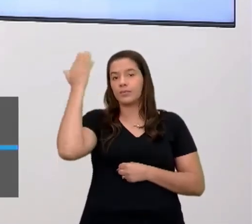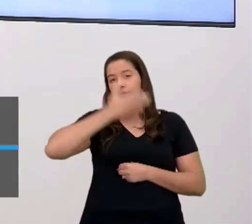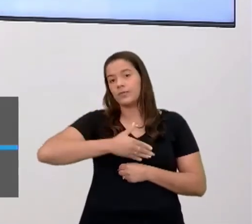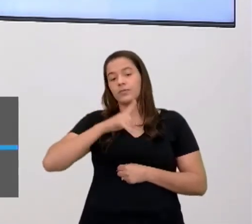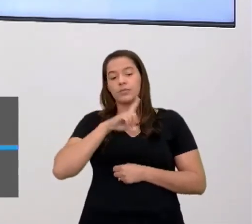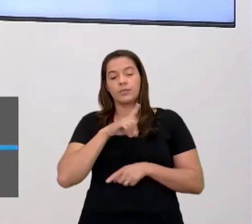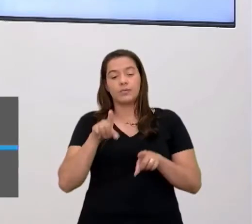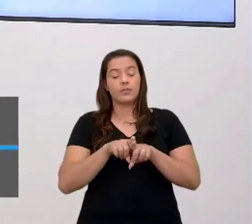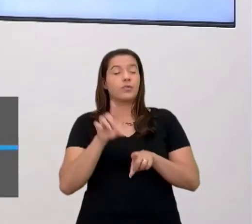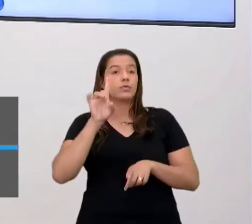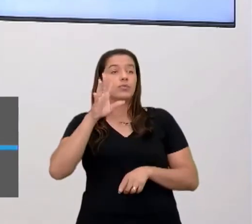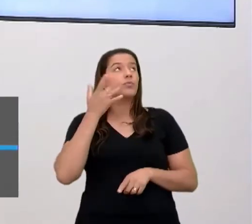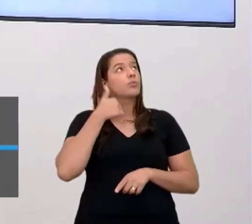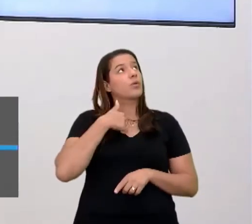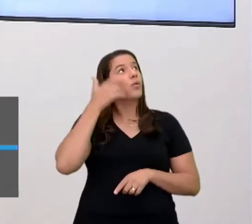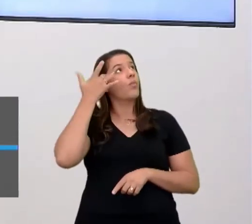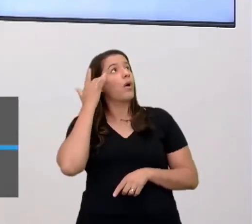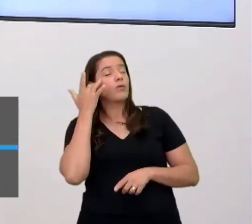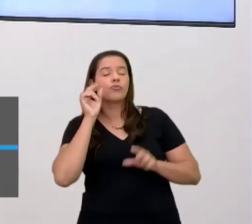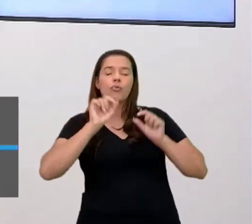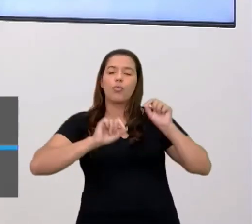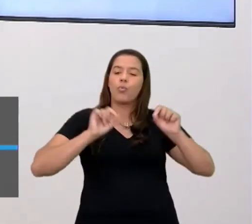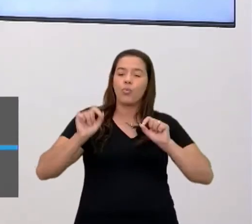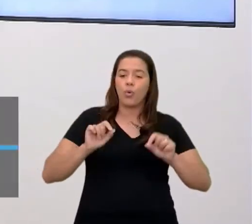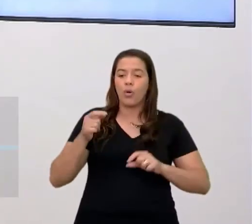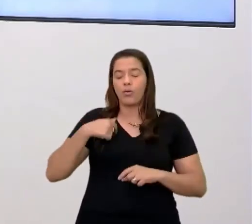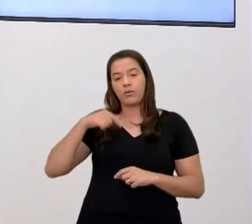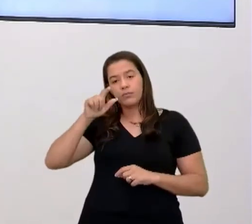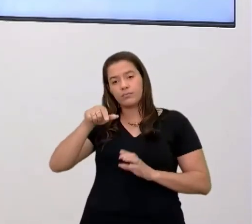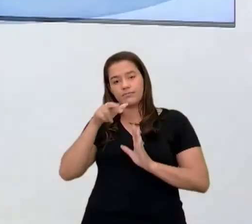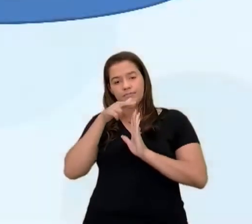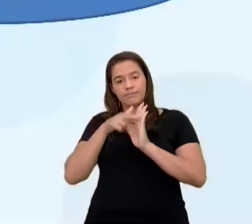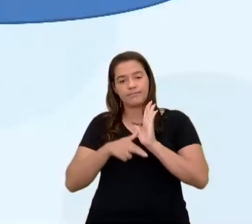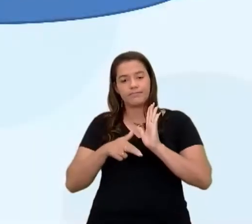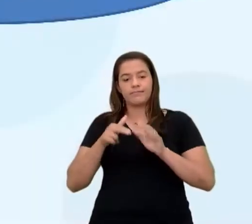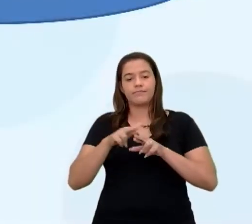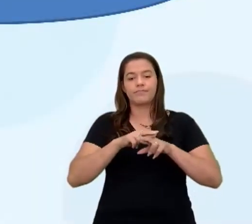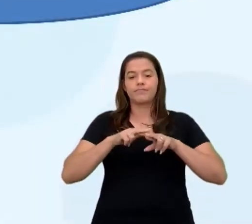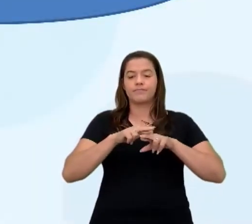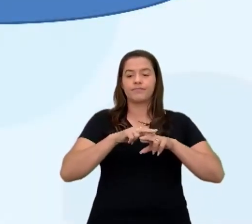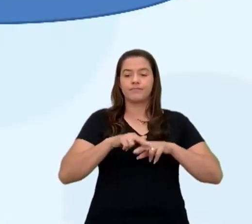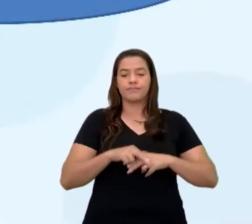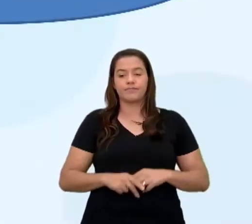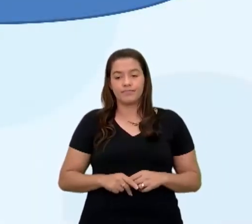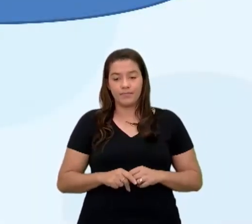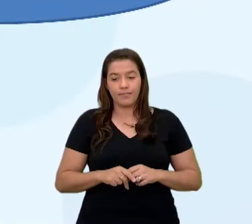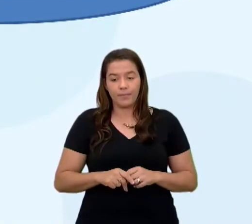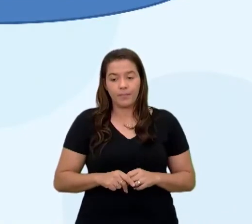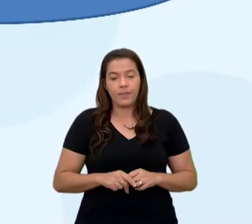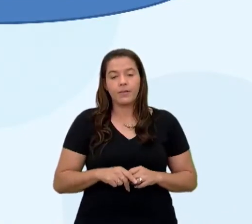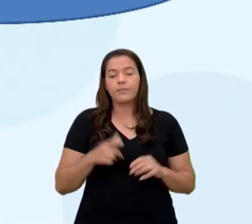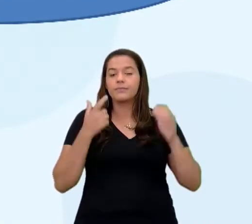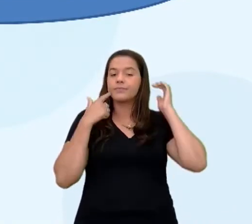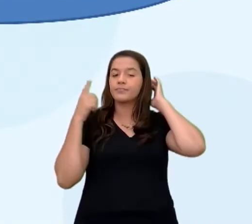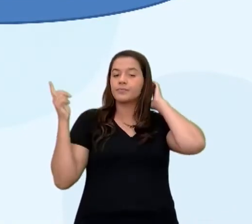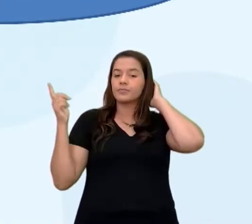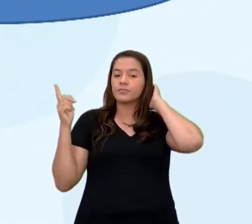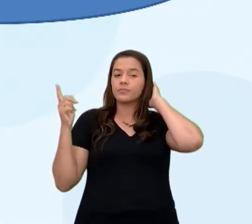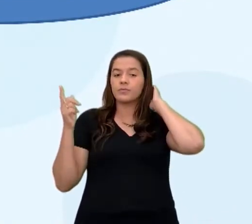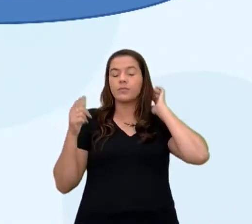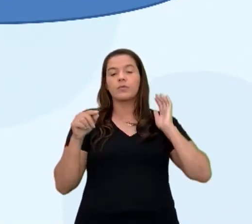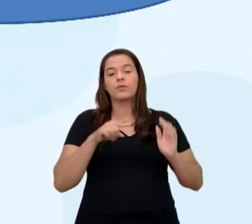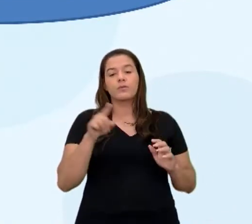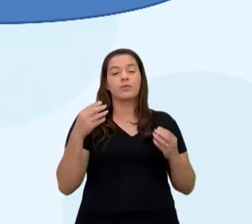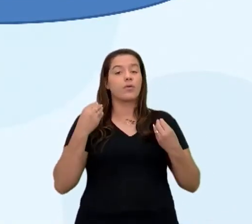não só do que eu acho, tá bom? E vamos também à revisão em pares competentes. Então, não é que eu coloco